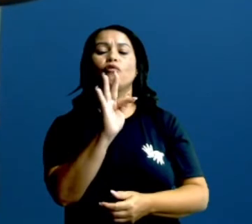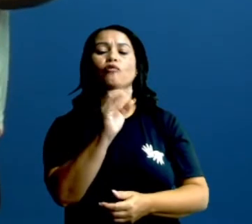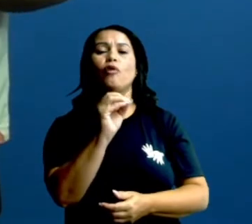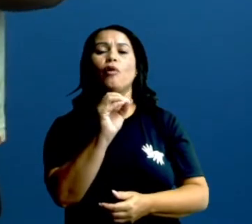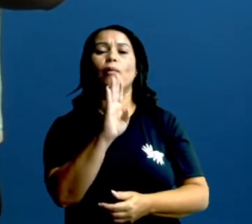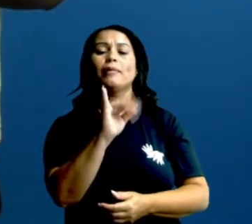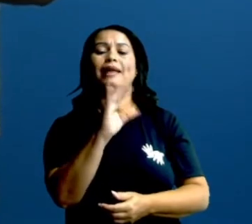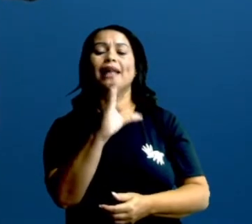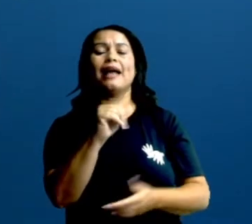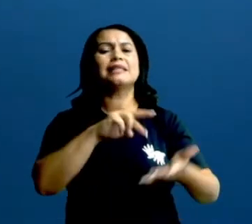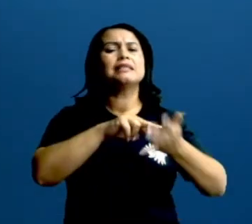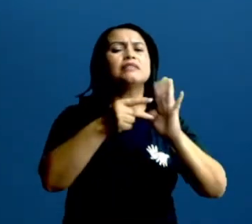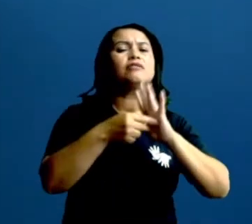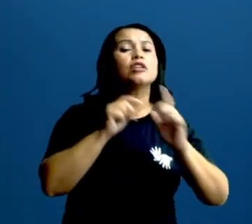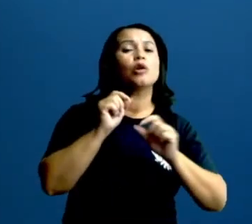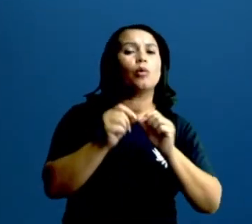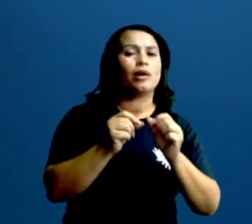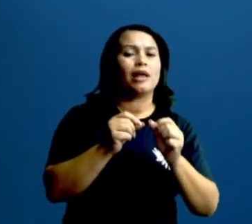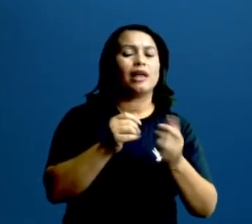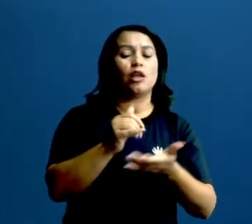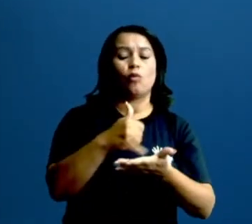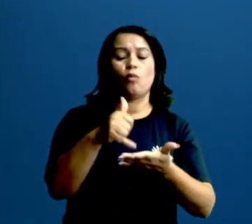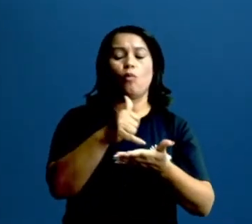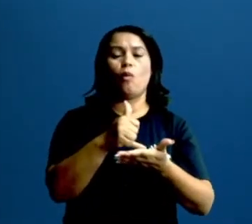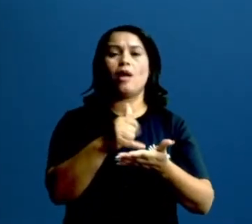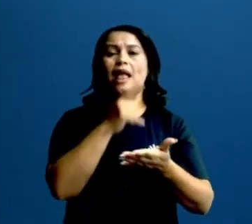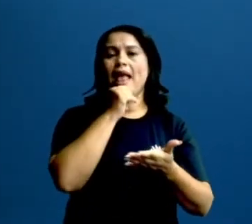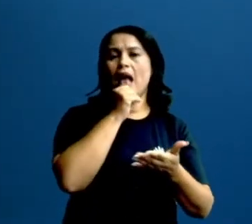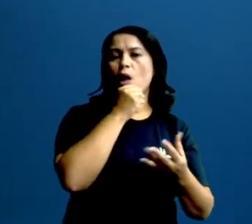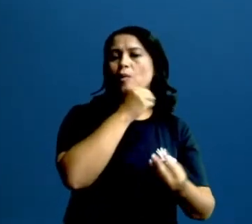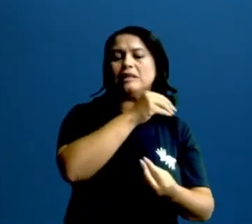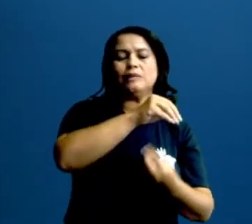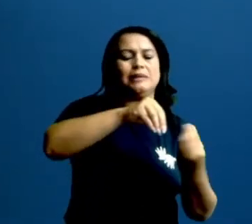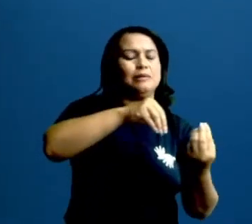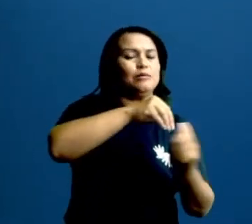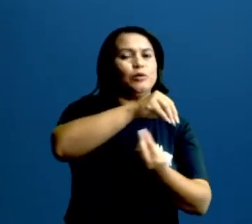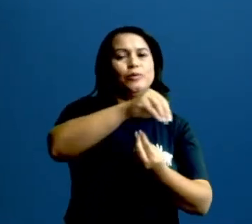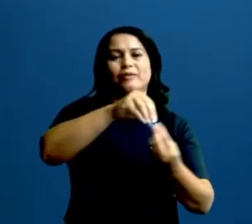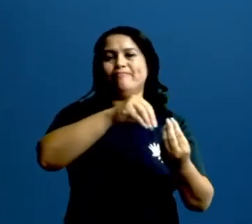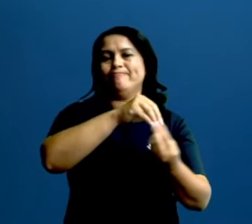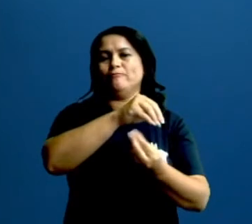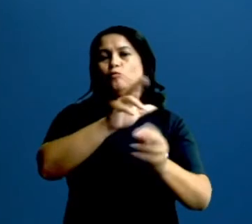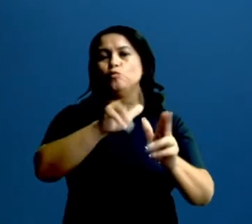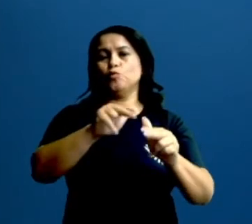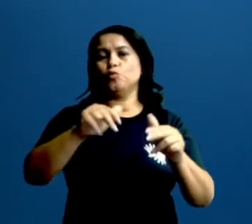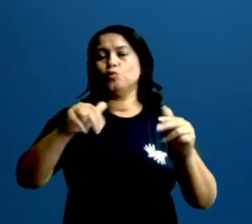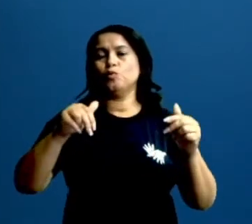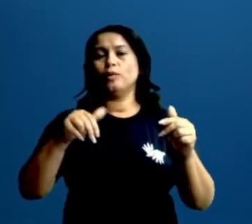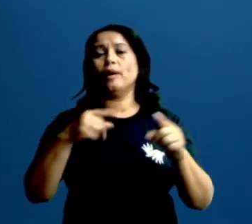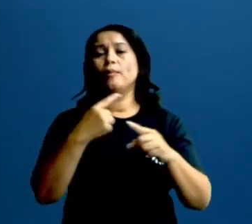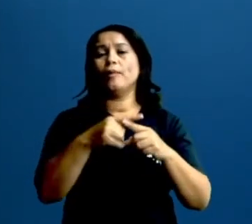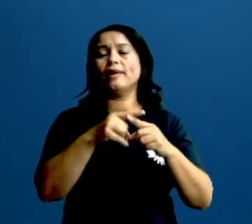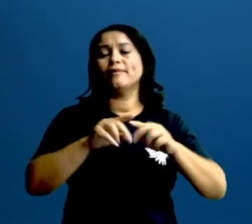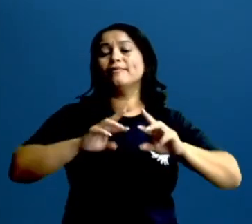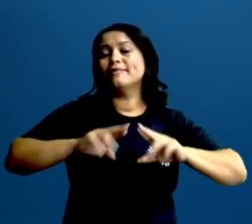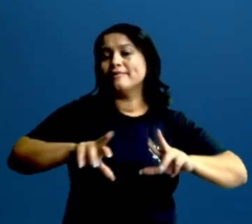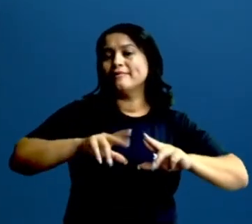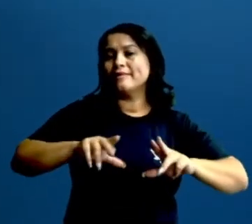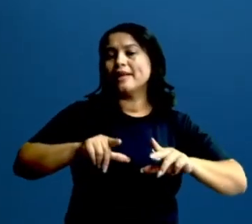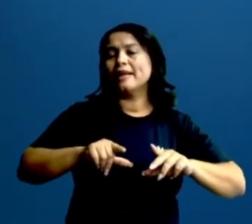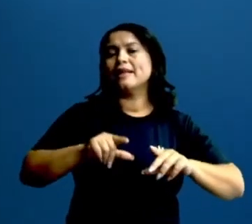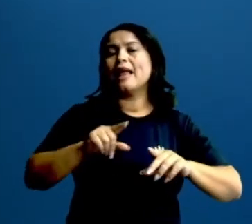hidrofóbica. Significa dizer que a água e o óleo não se misturam, tá certo? As suas propriedades fazem com que elas